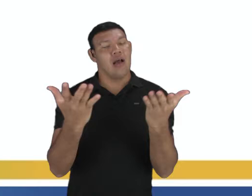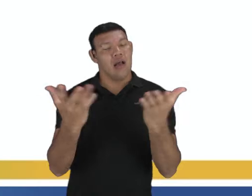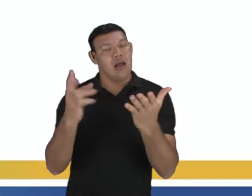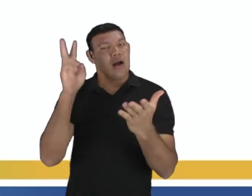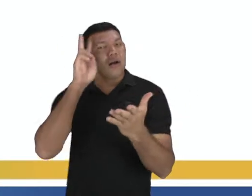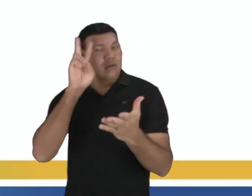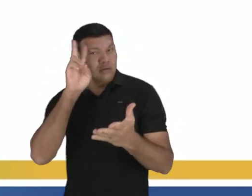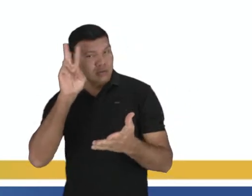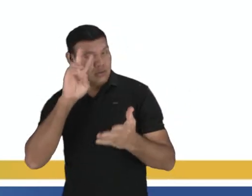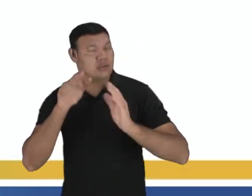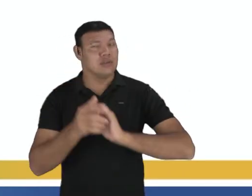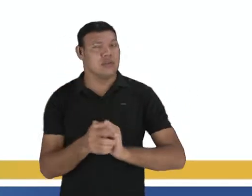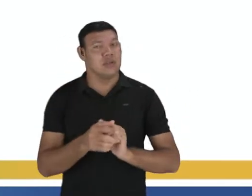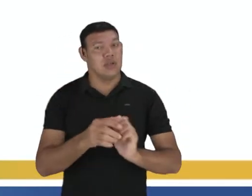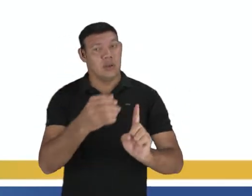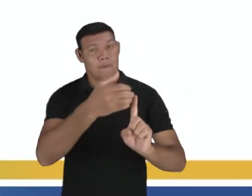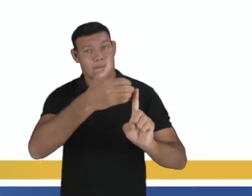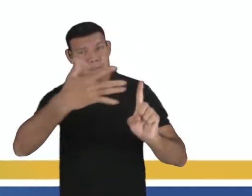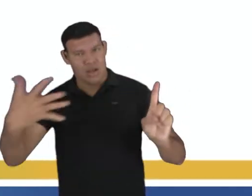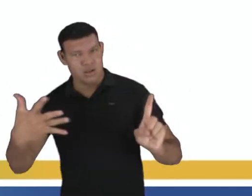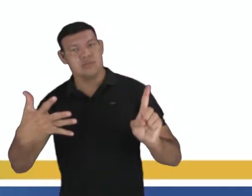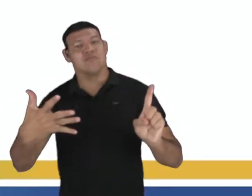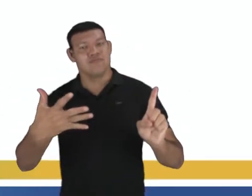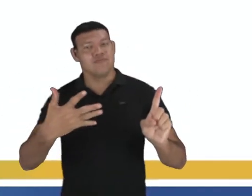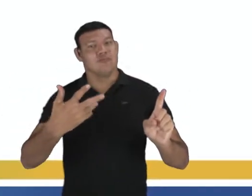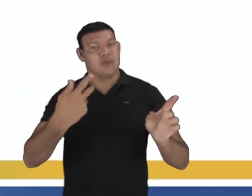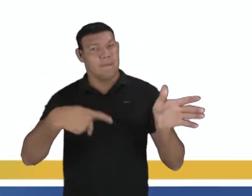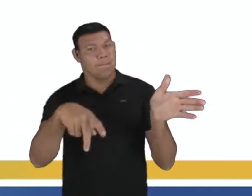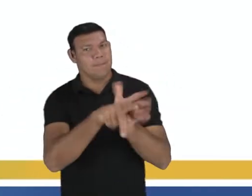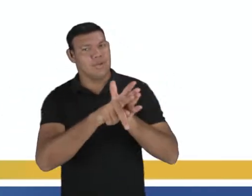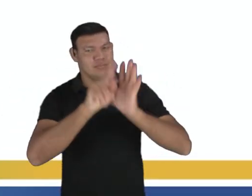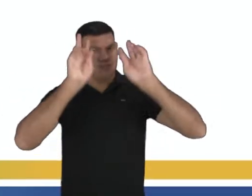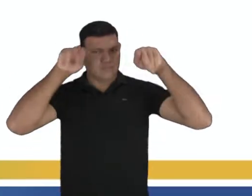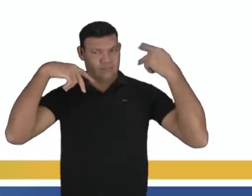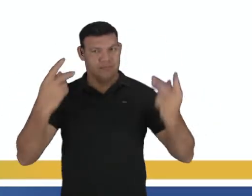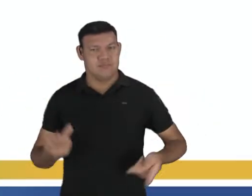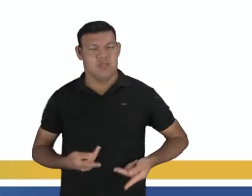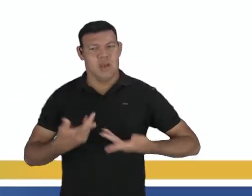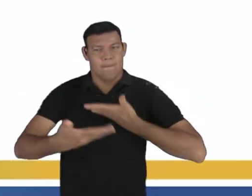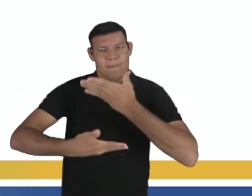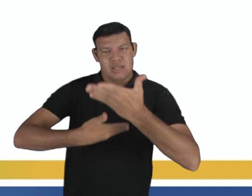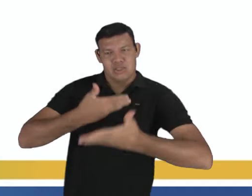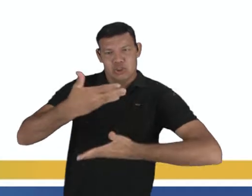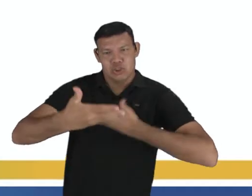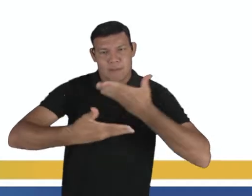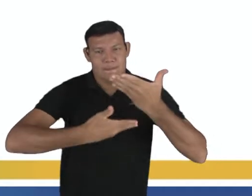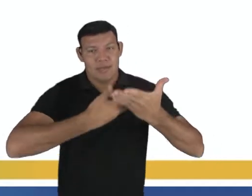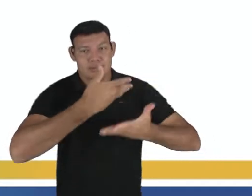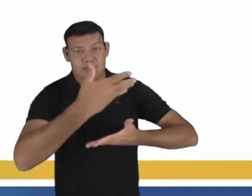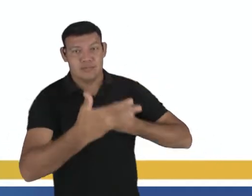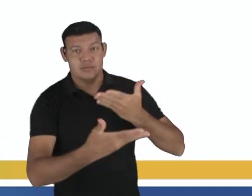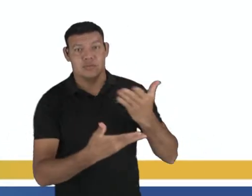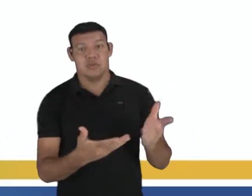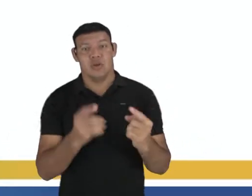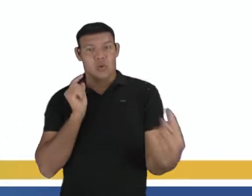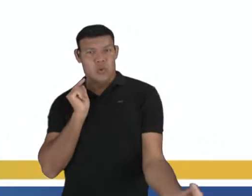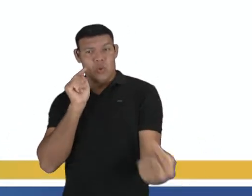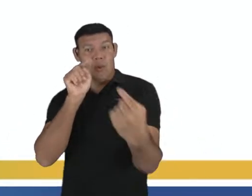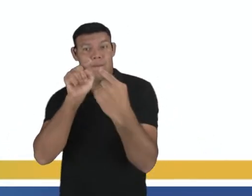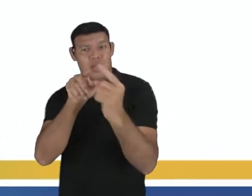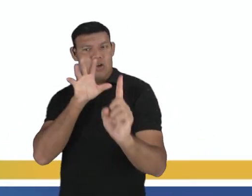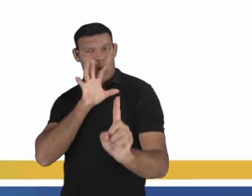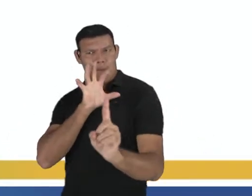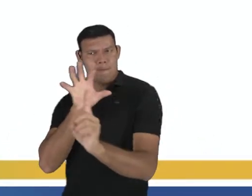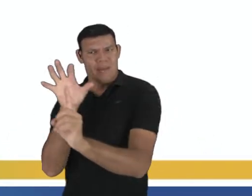sabemos que a argumentação é própria do ser humano. Todos nós, quando interagimos com o outro, temos o objetivo de